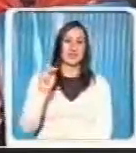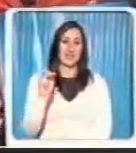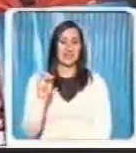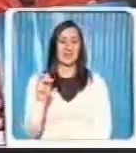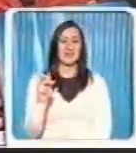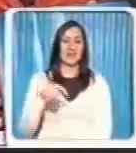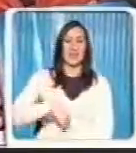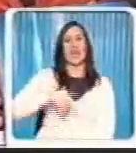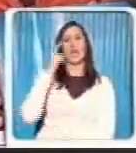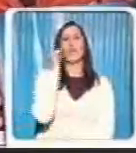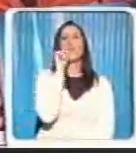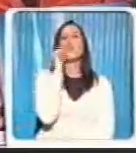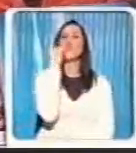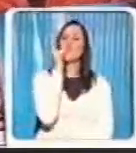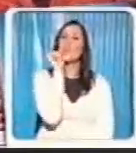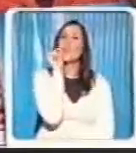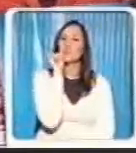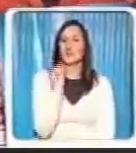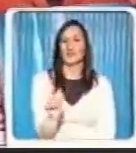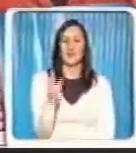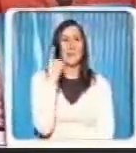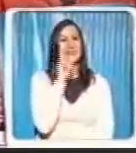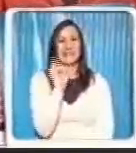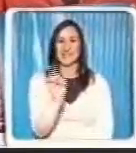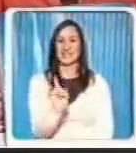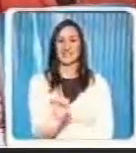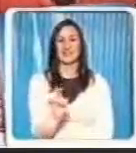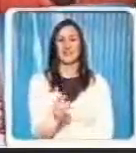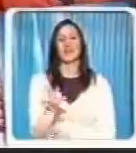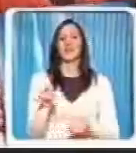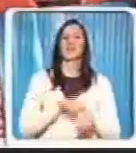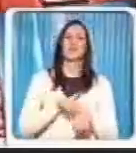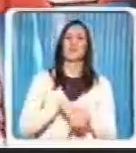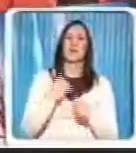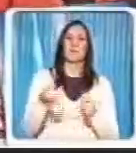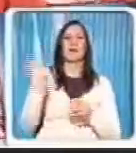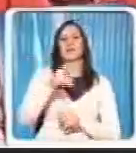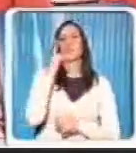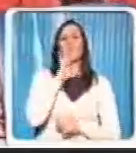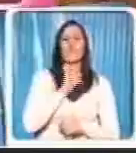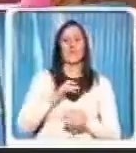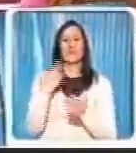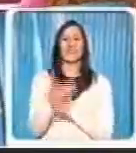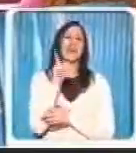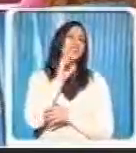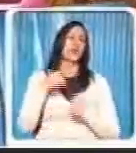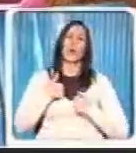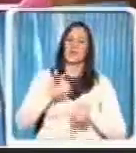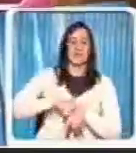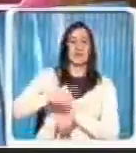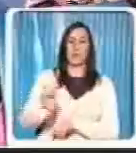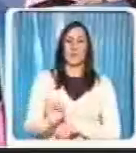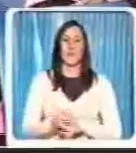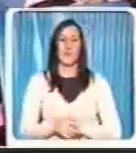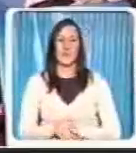o Tiago. Mais é o Tiago. E nessa altura ainda não terei tido tempo de fazer outro filho à Cristina. Muito obrigada aos três por estarem presentes. Ou